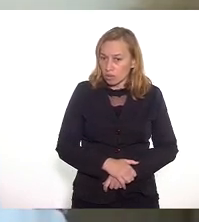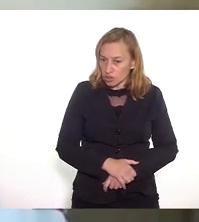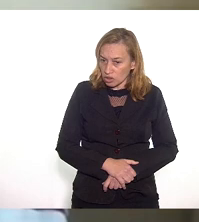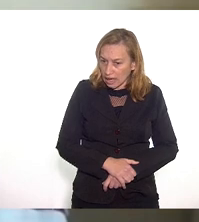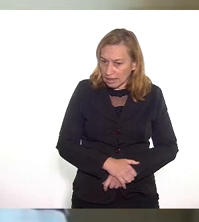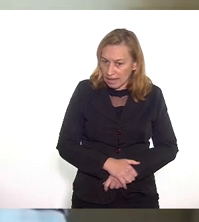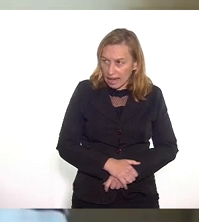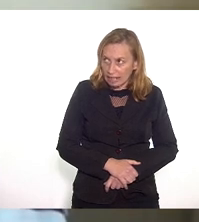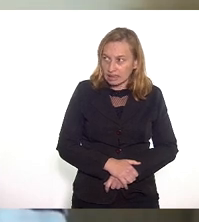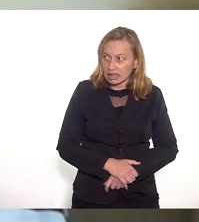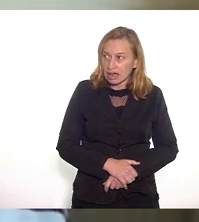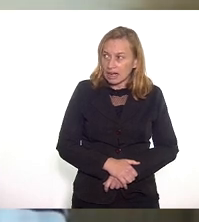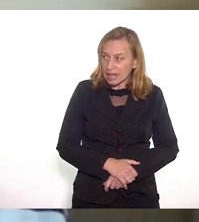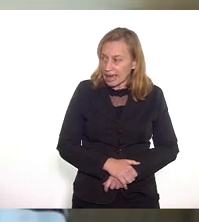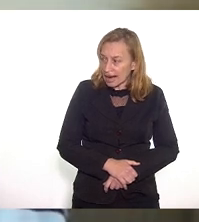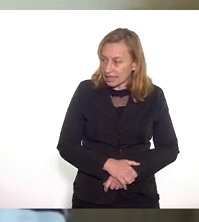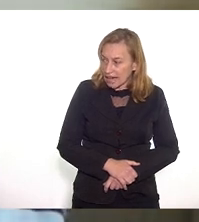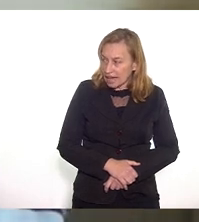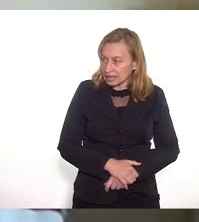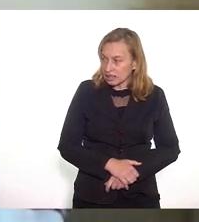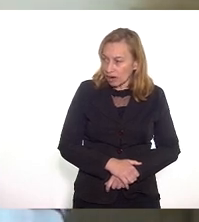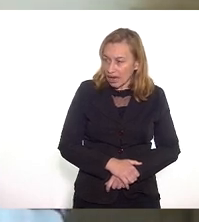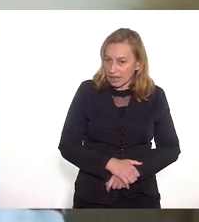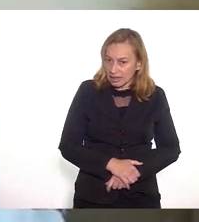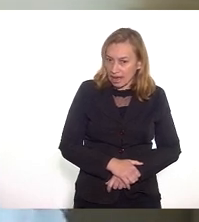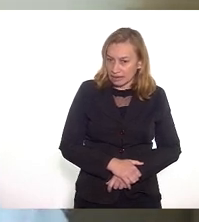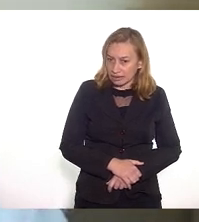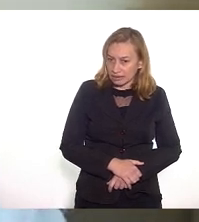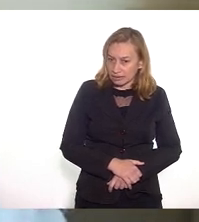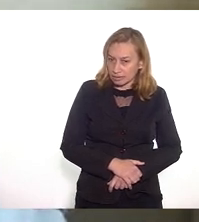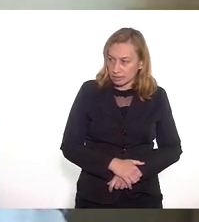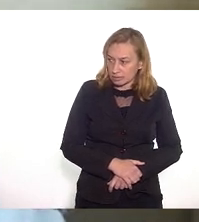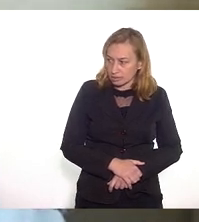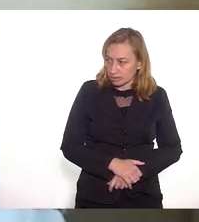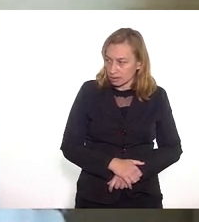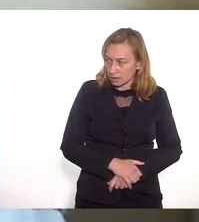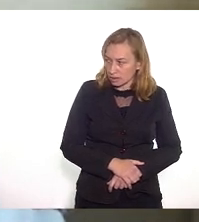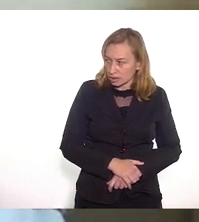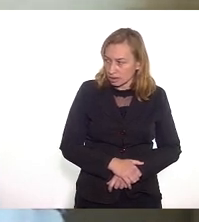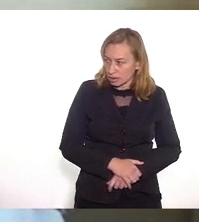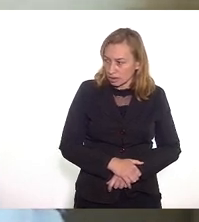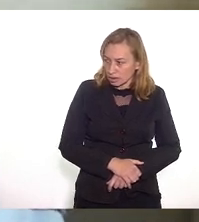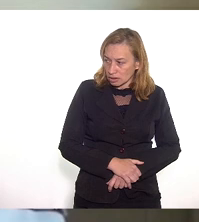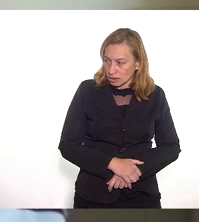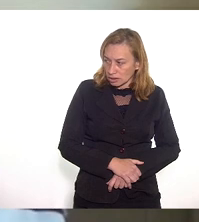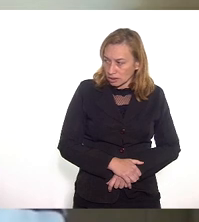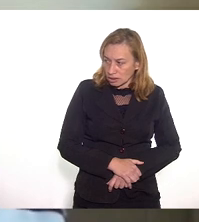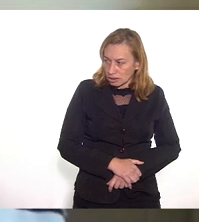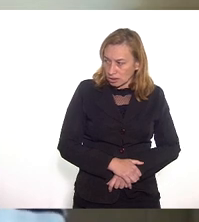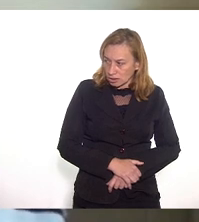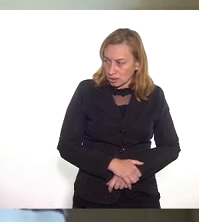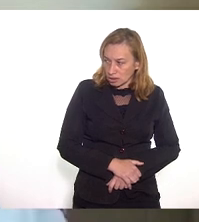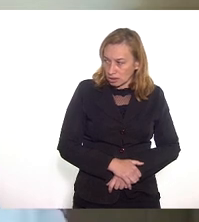um projeto de lei que seja injurídico. Porque o que é o conceito de